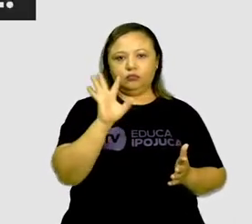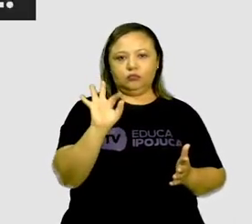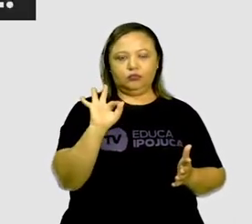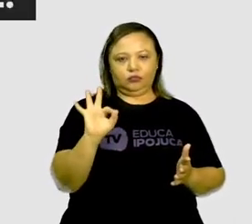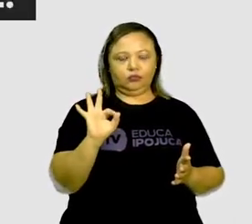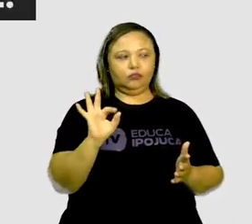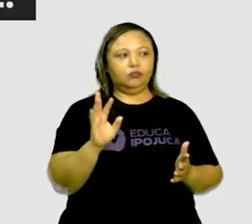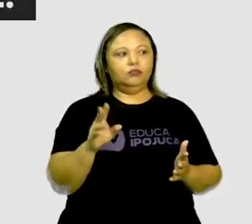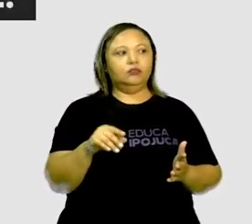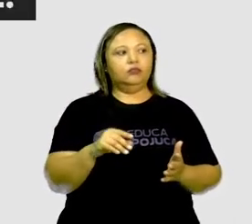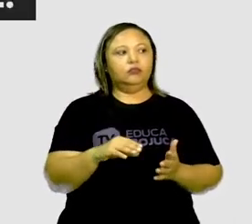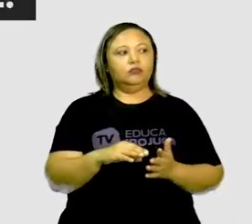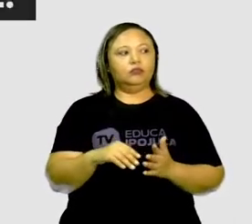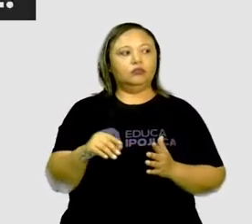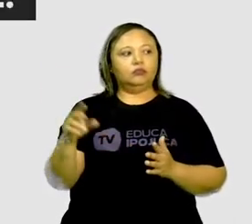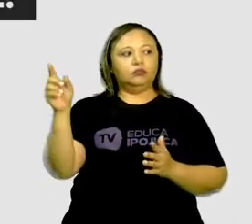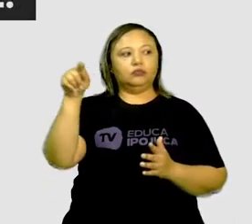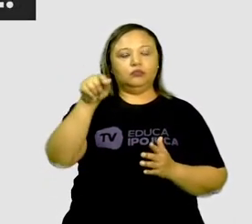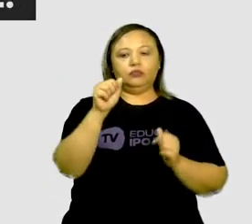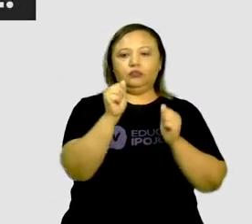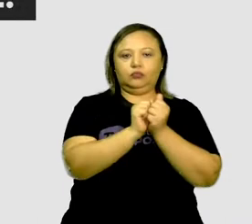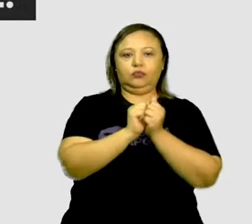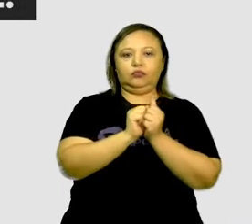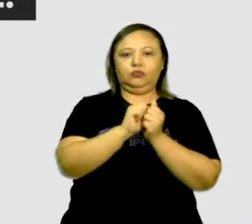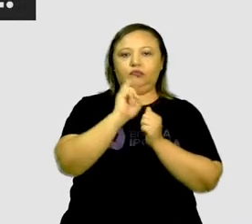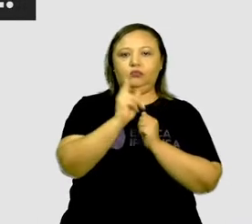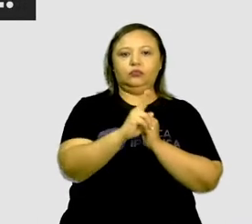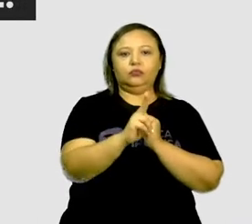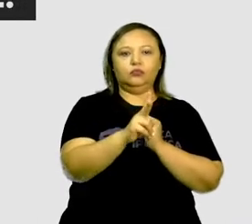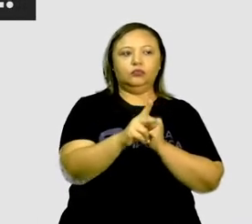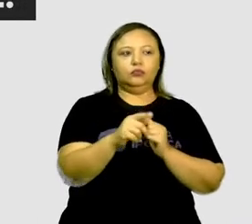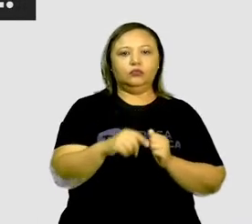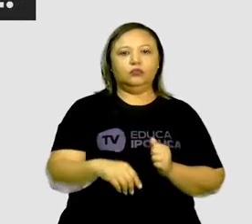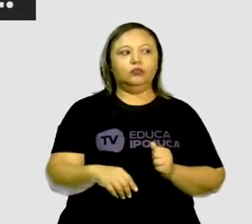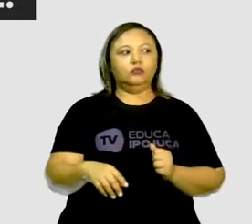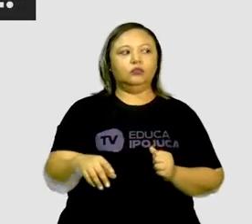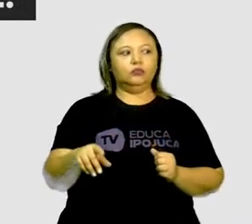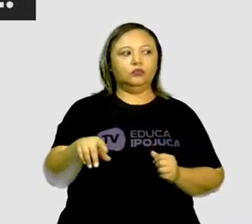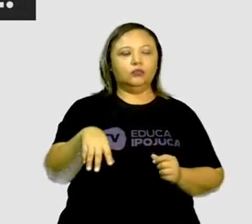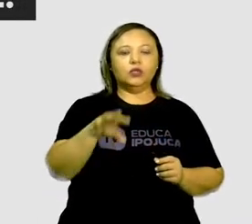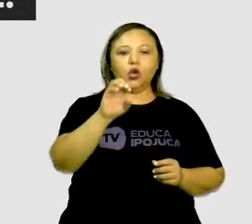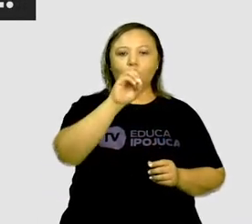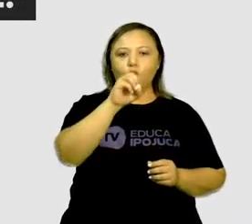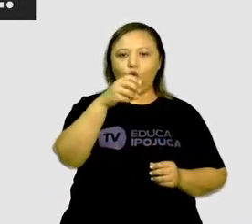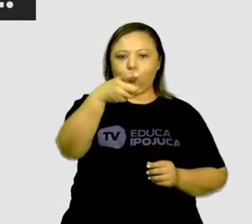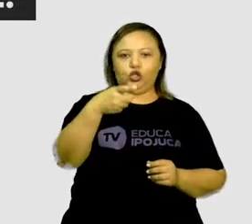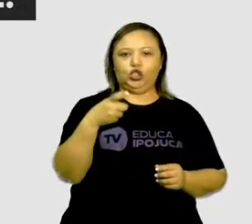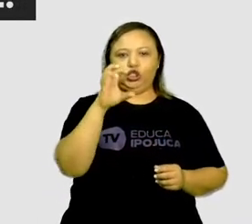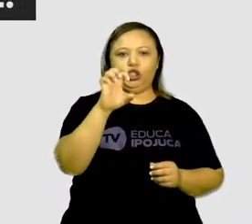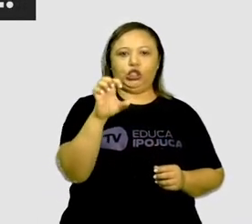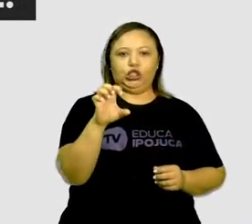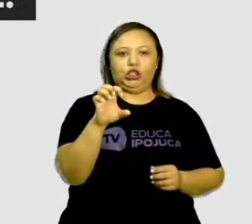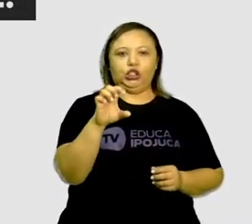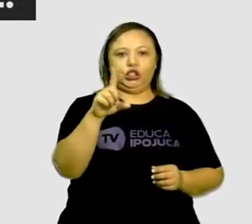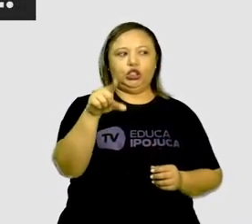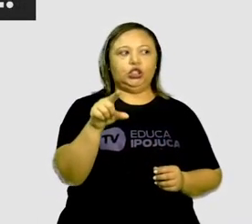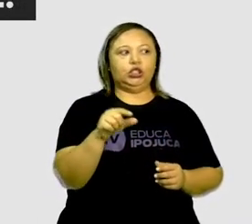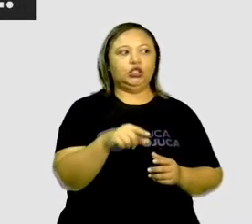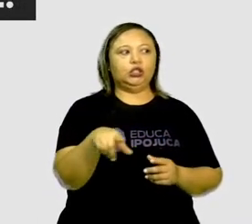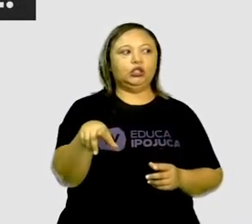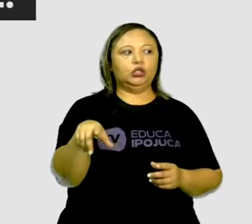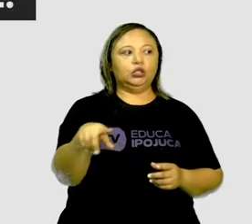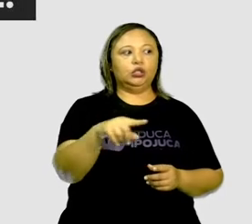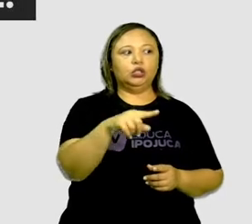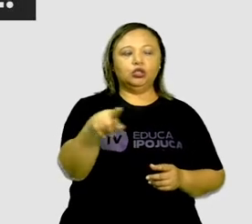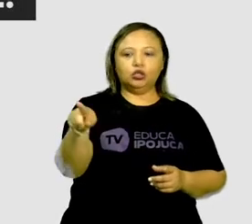essa outra? Tamo junto sempre. Oxi, essa expressão. Vocês já usaram essa figurinha? Conhecem